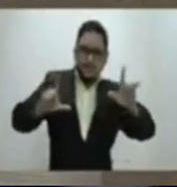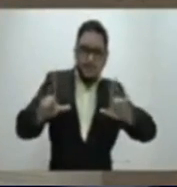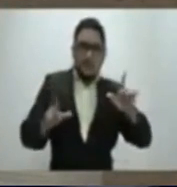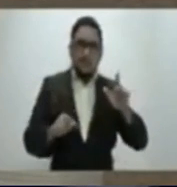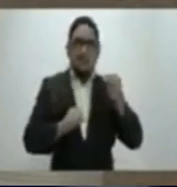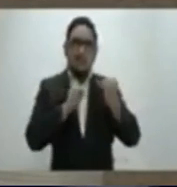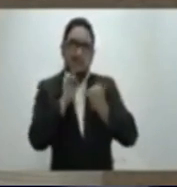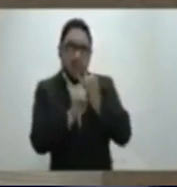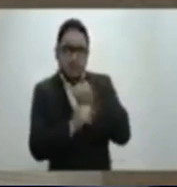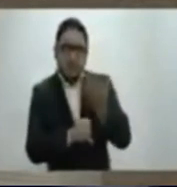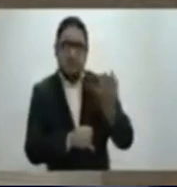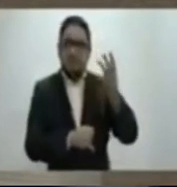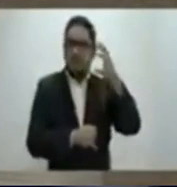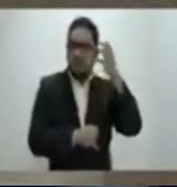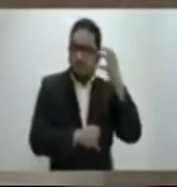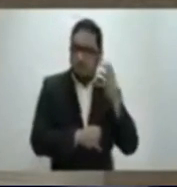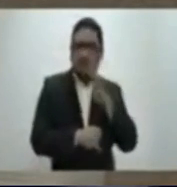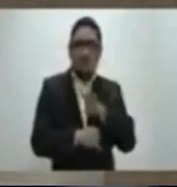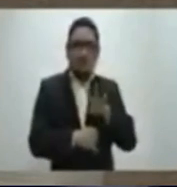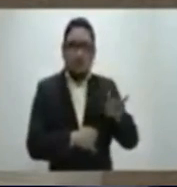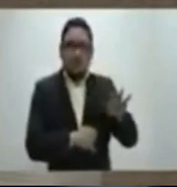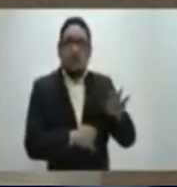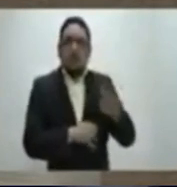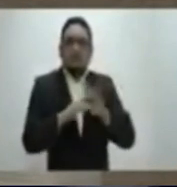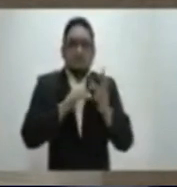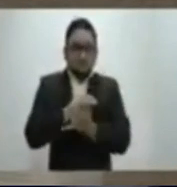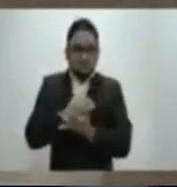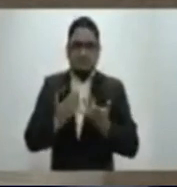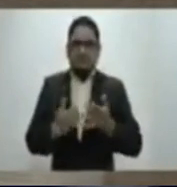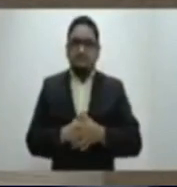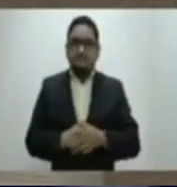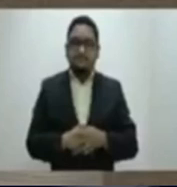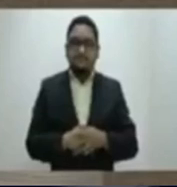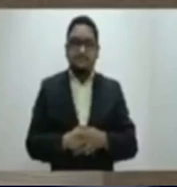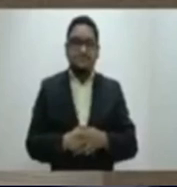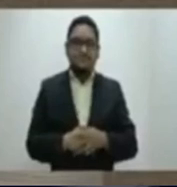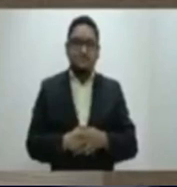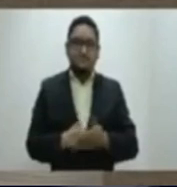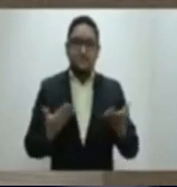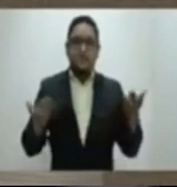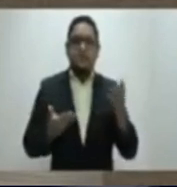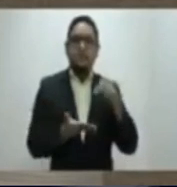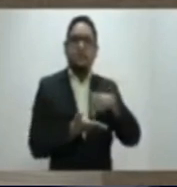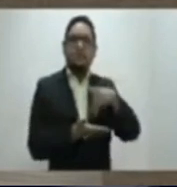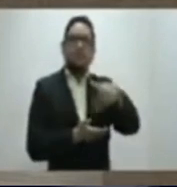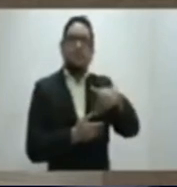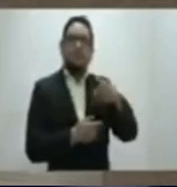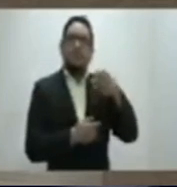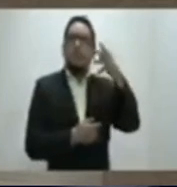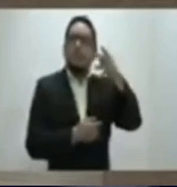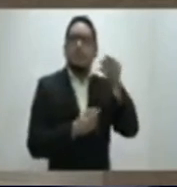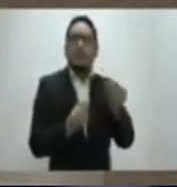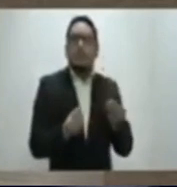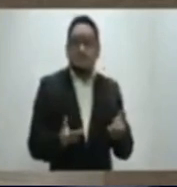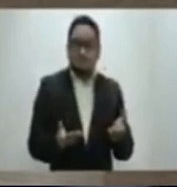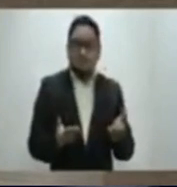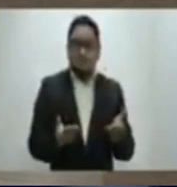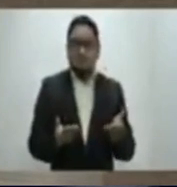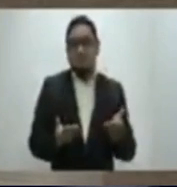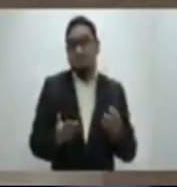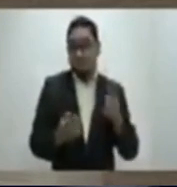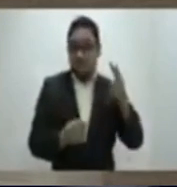pela internet, pelos portais. Senhores, o que eu estou trazendo aqui, infelizmente,